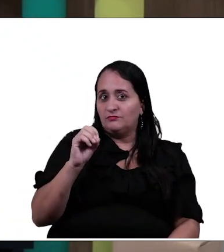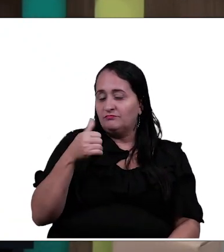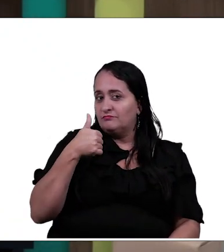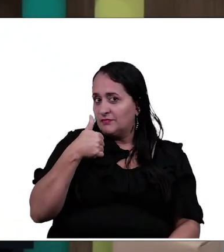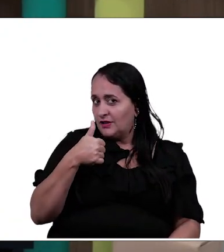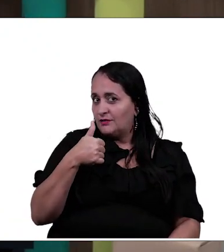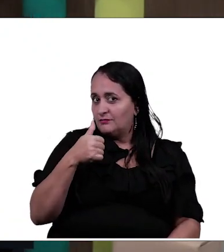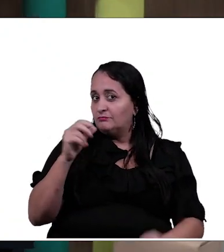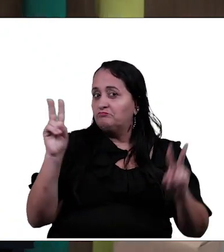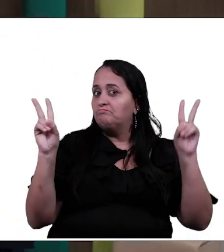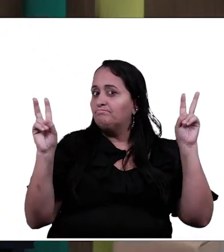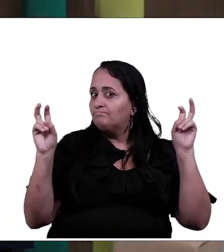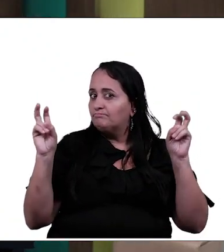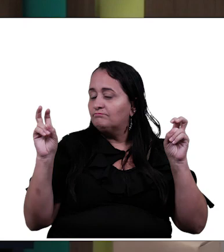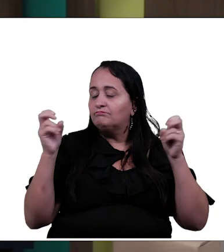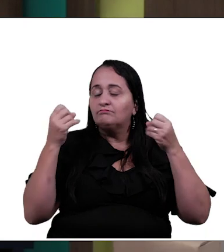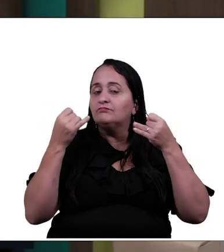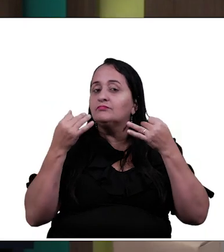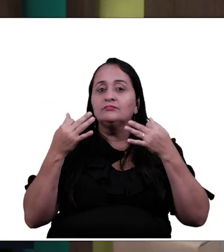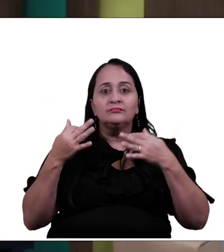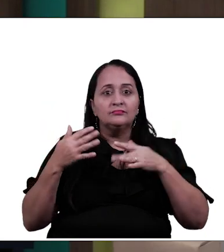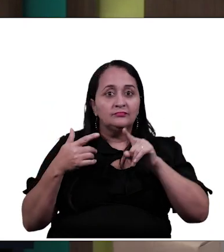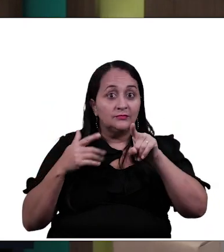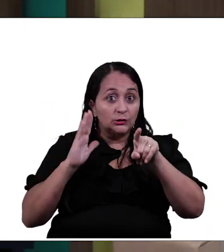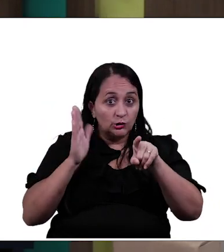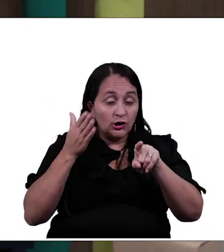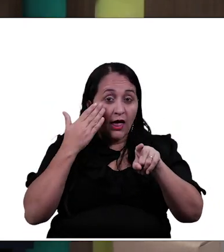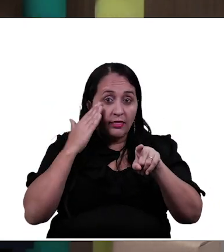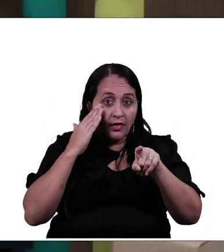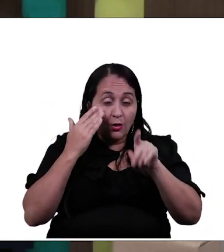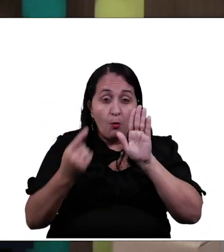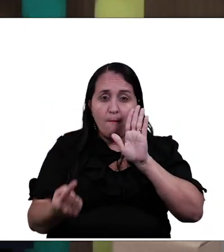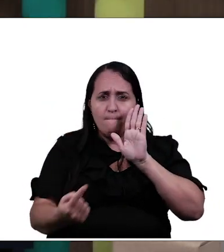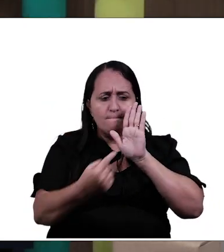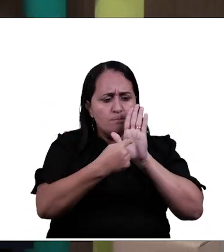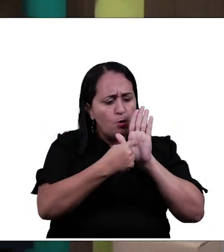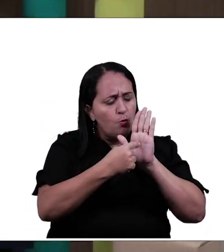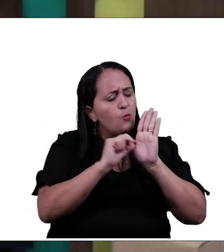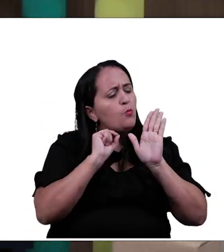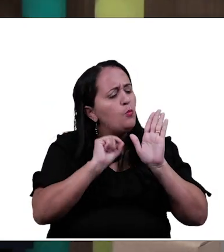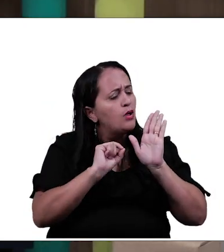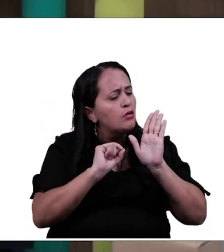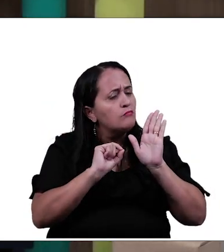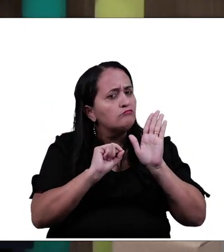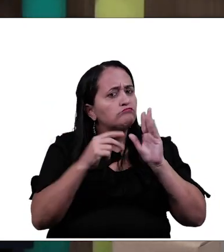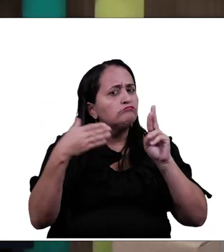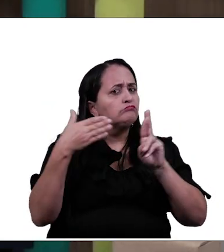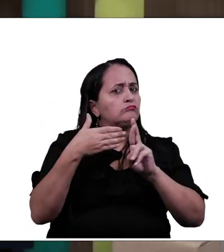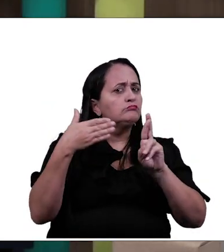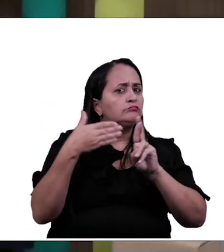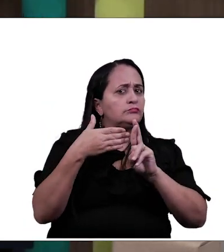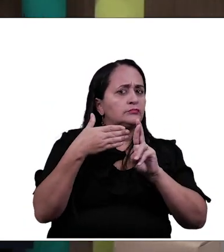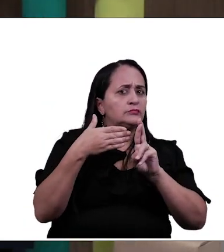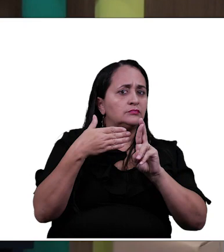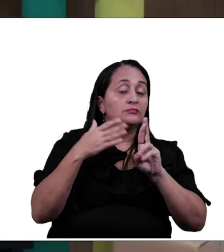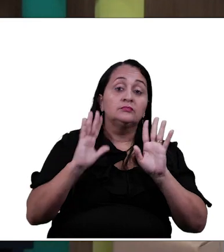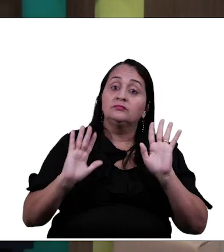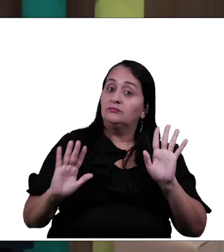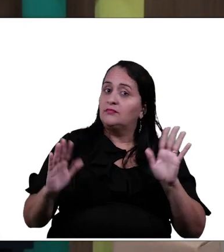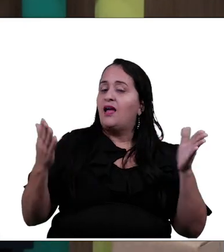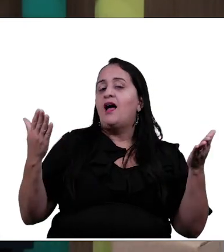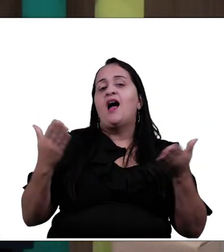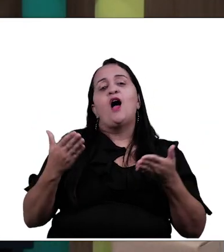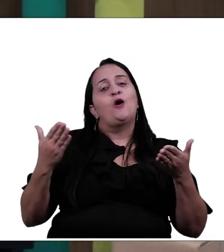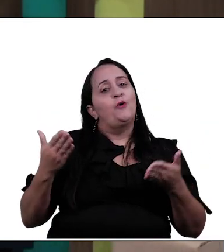deve ser qualquer número inteiro. Entretanto, o denominador pode ser